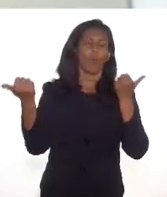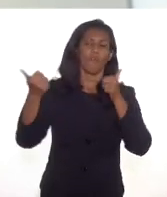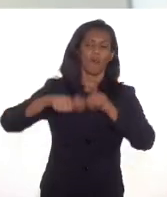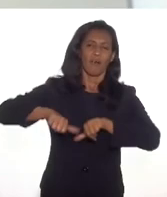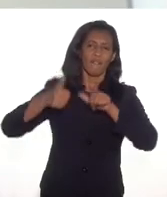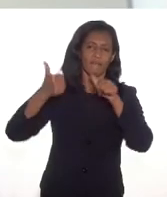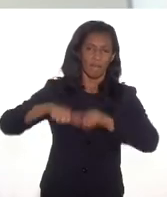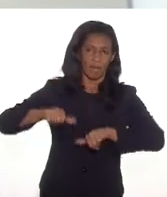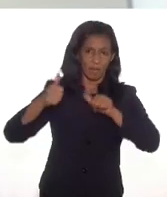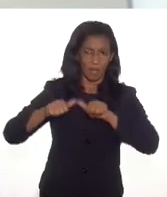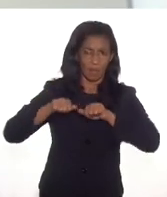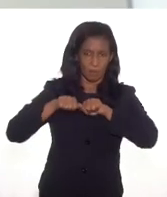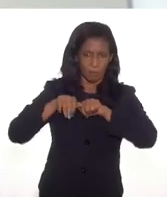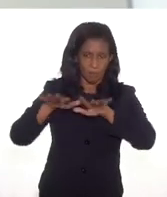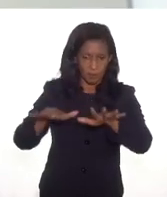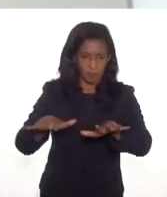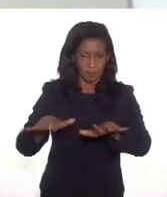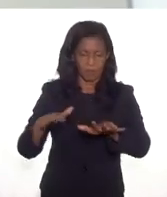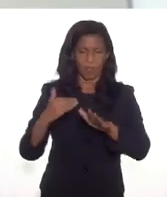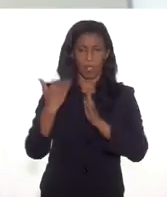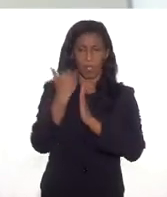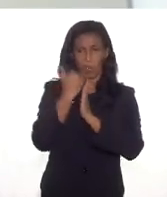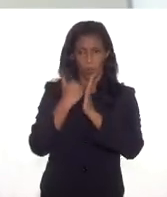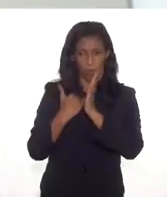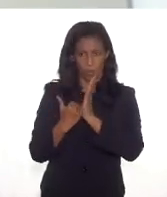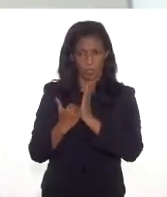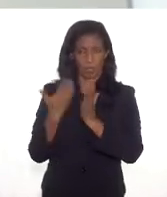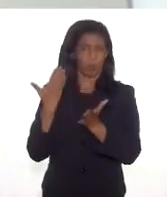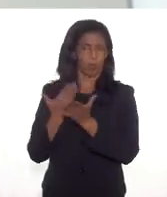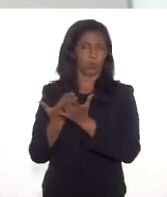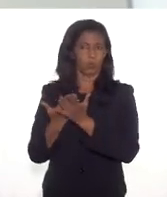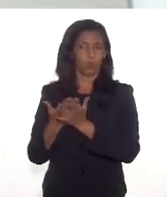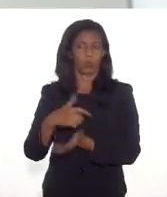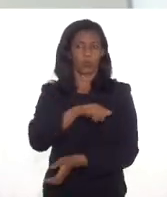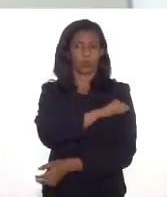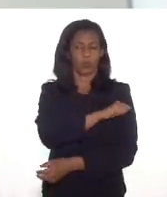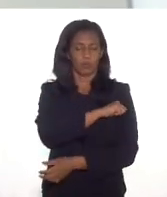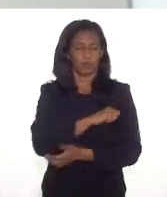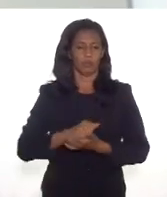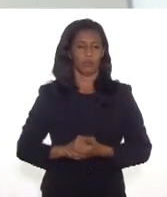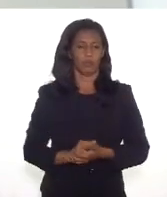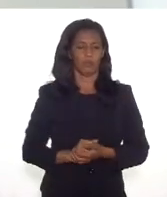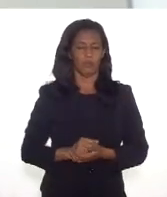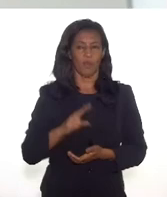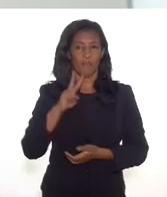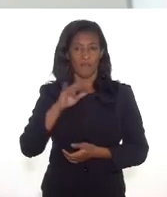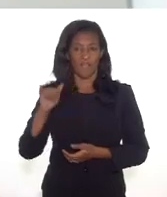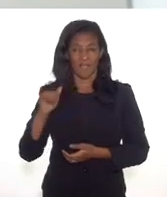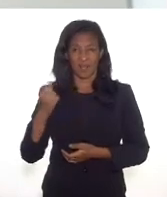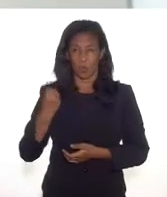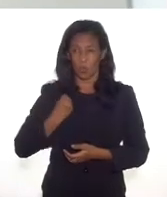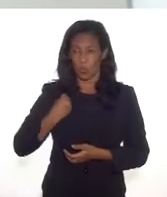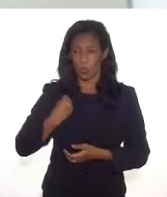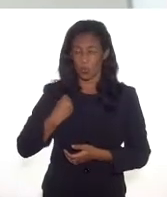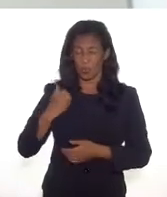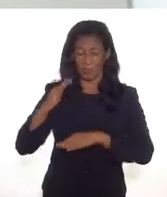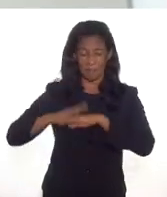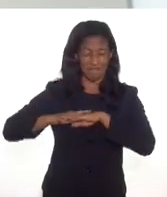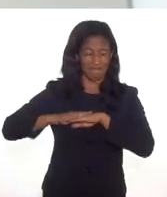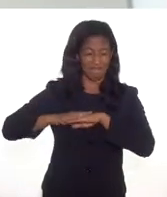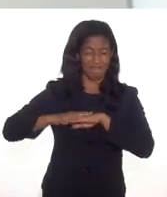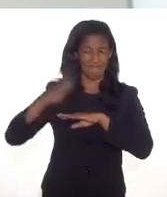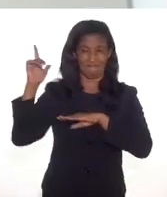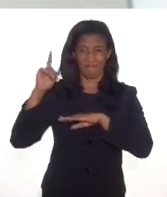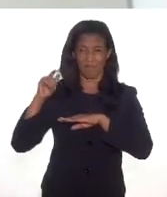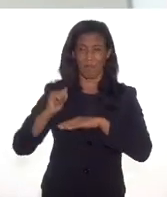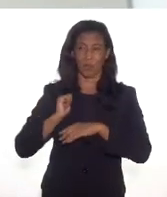impacto da pandemia no processo de escolarização dos nossos estudantes, vai ser um número ainda mais brutal